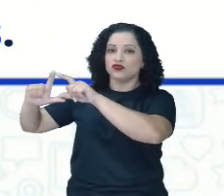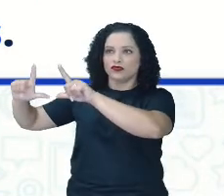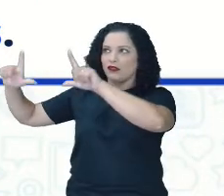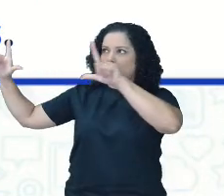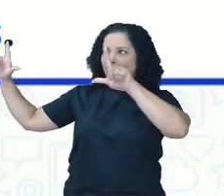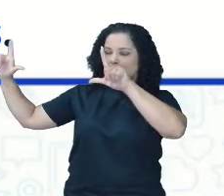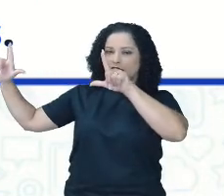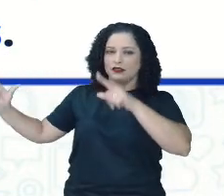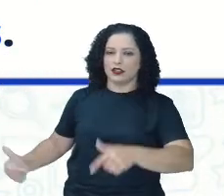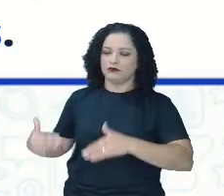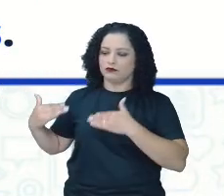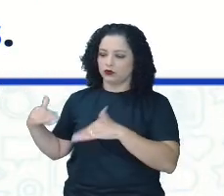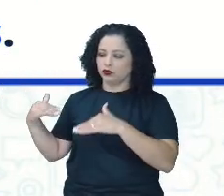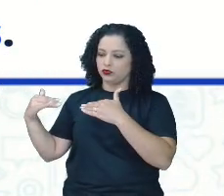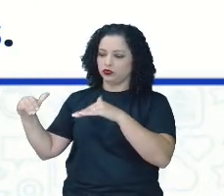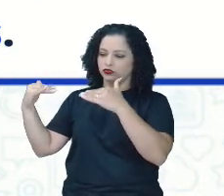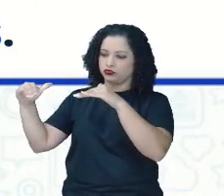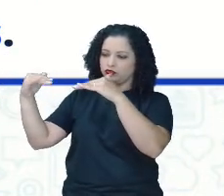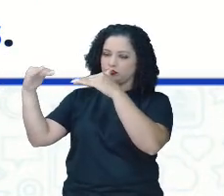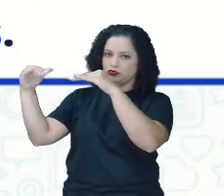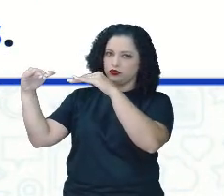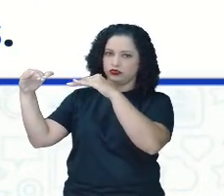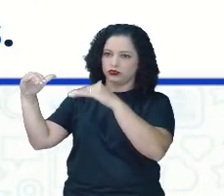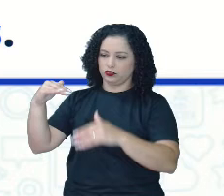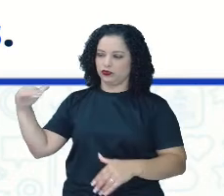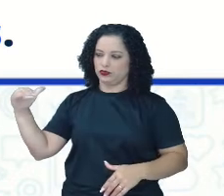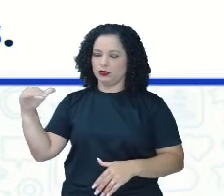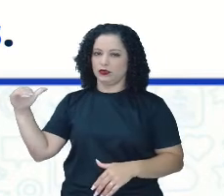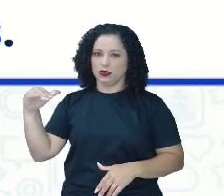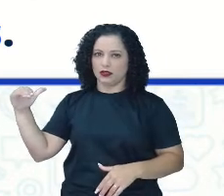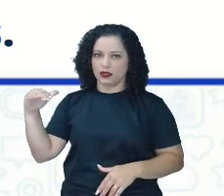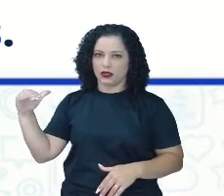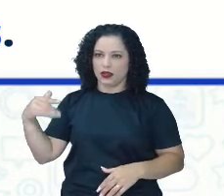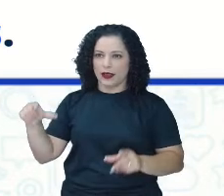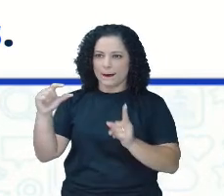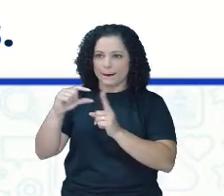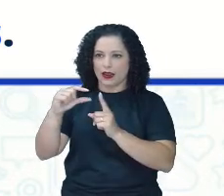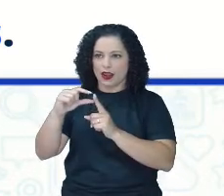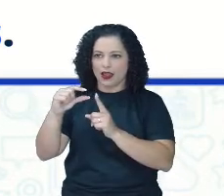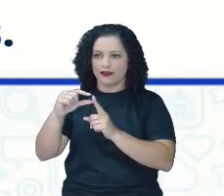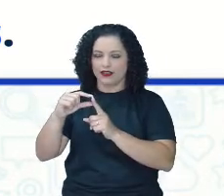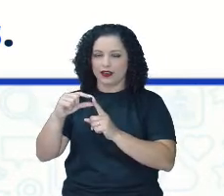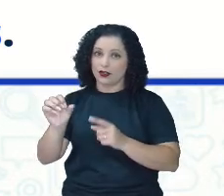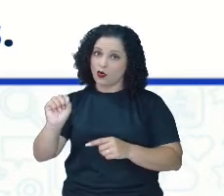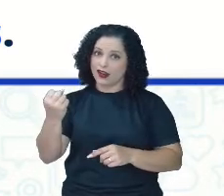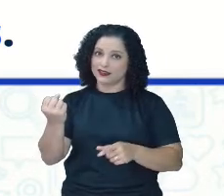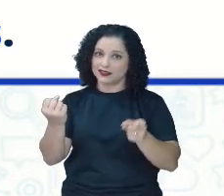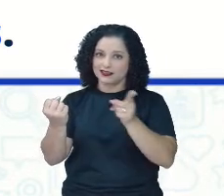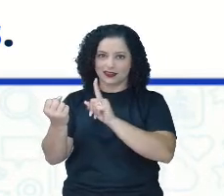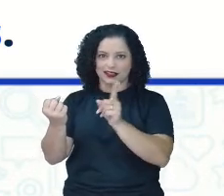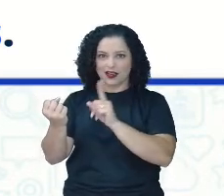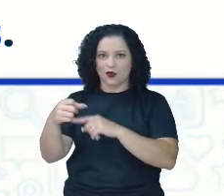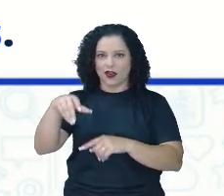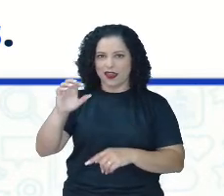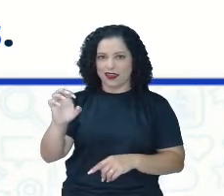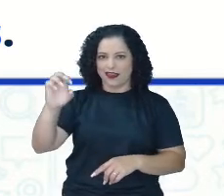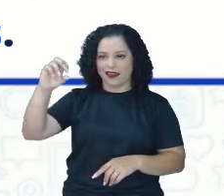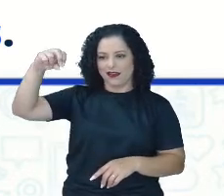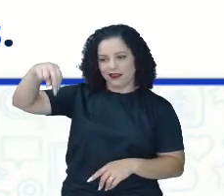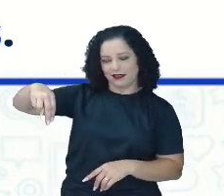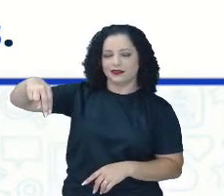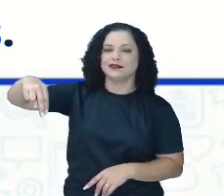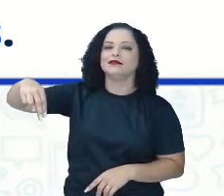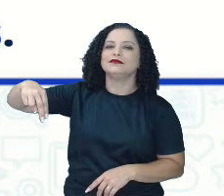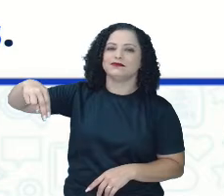baixo para cima, a quarta palavra, né, man e gentleman, o plural não é com S, é com o E da palavra